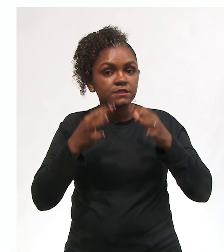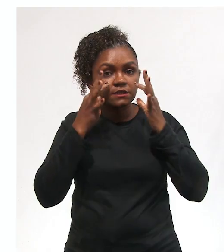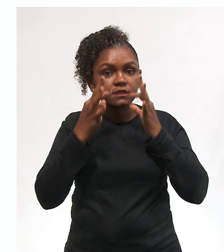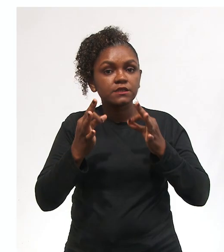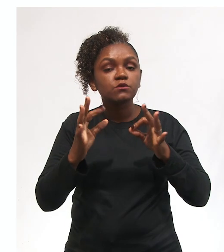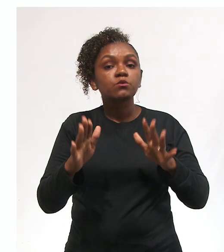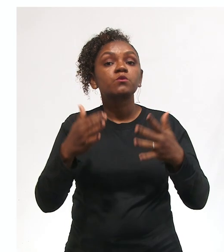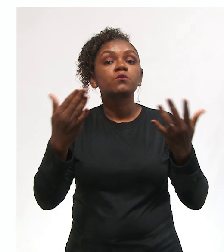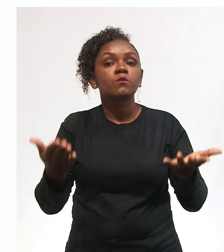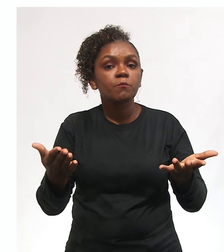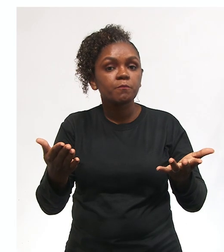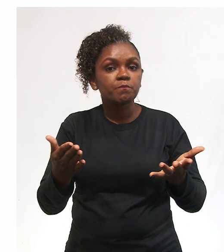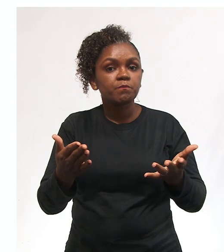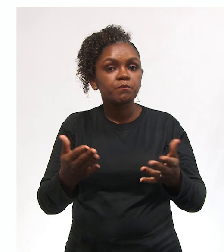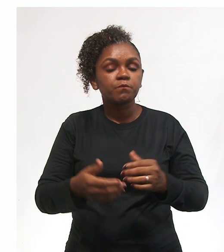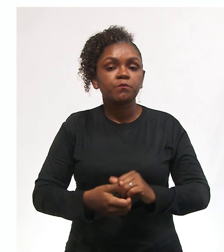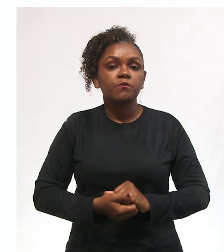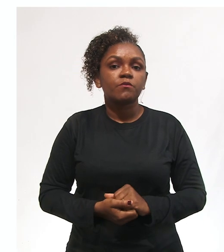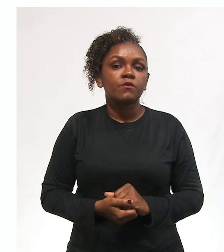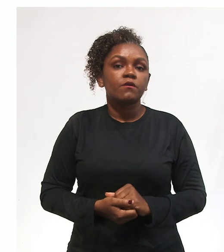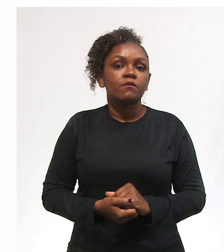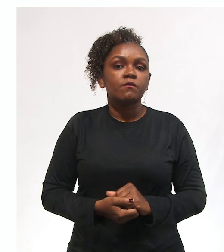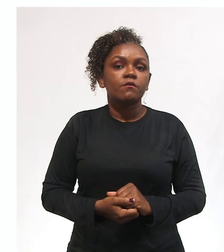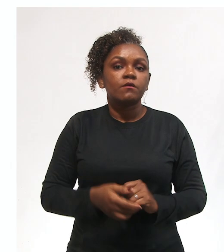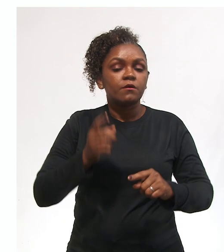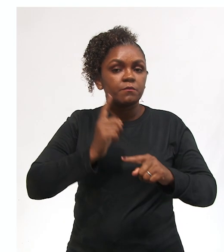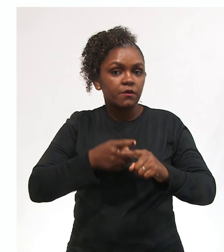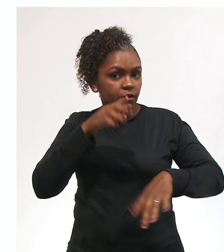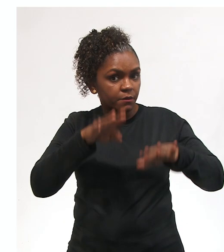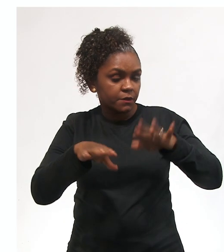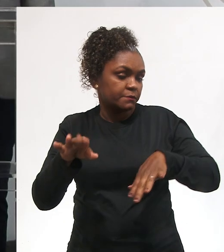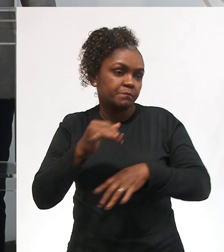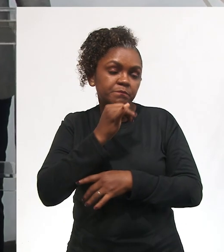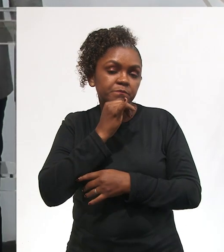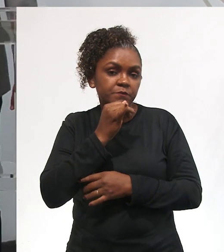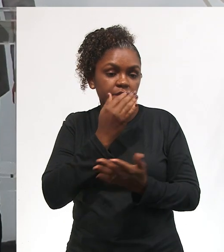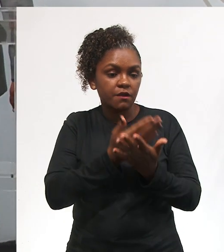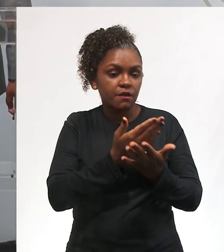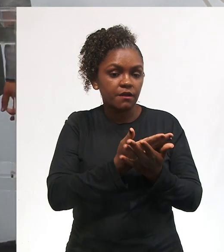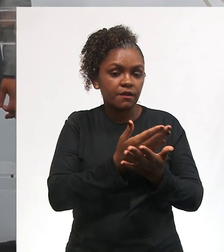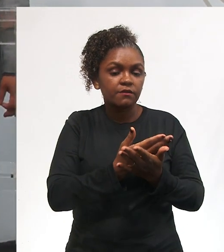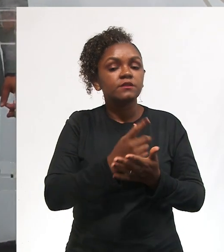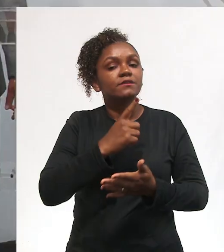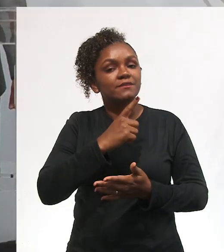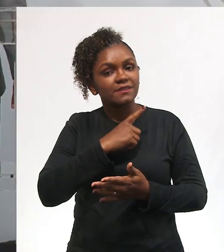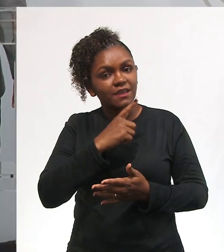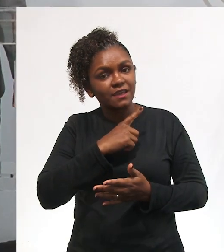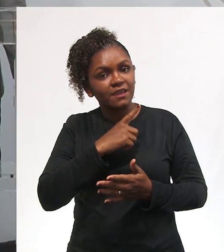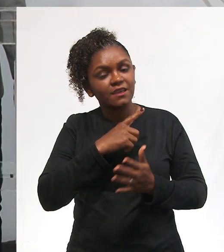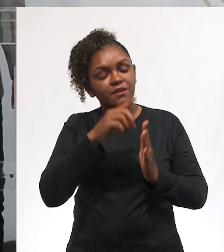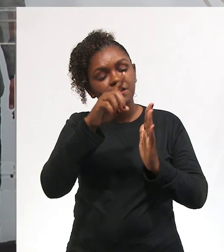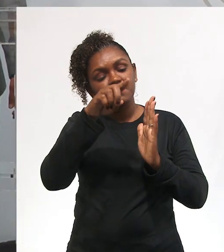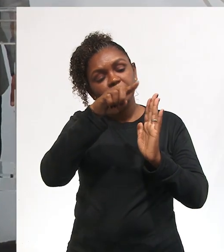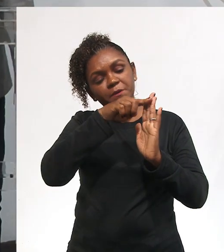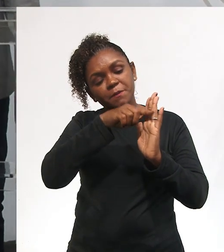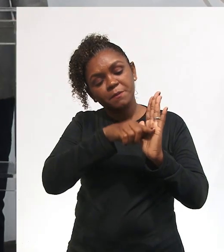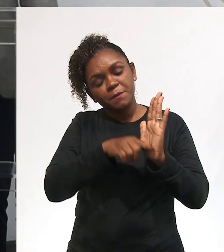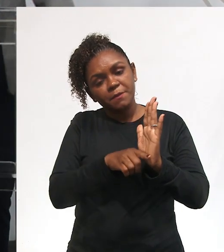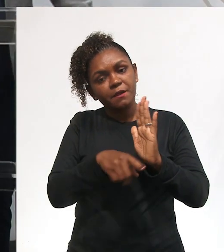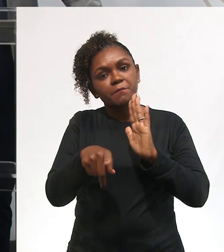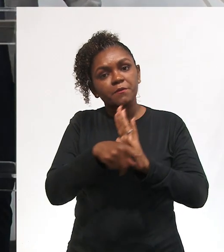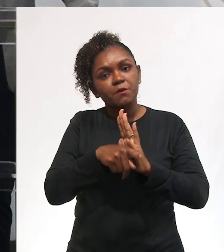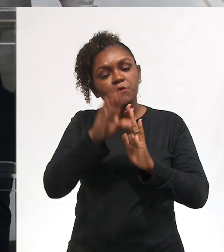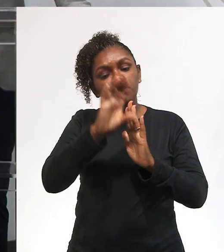Que dependendo da aula que a gente vai dar, existem umas diretrizes de currículos nacionais. Então,